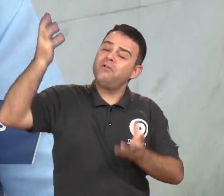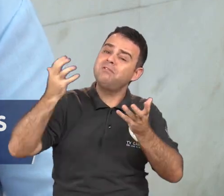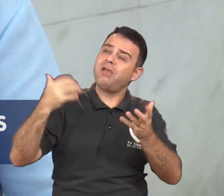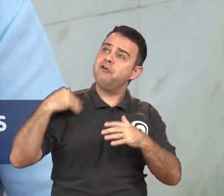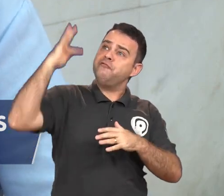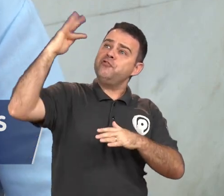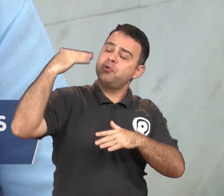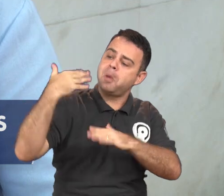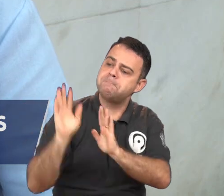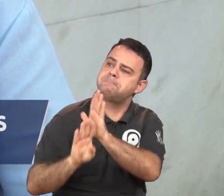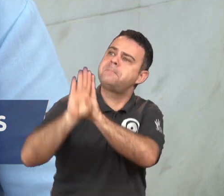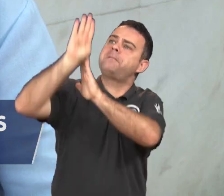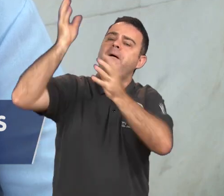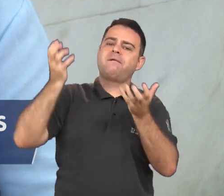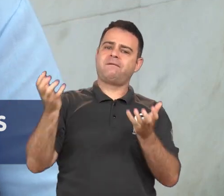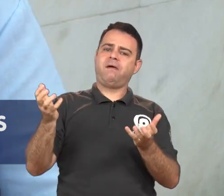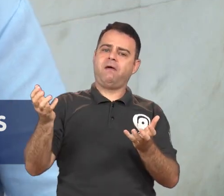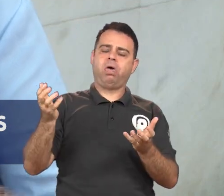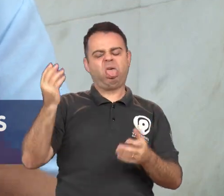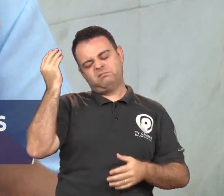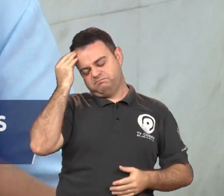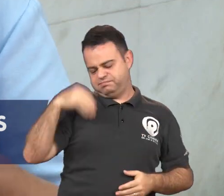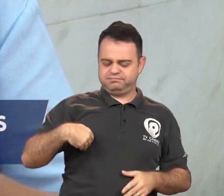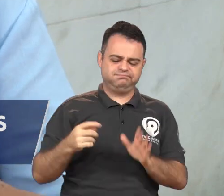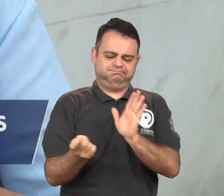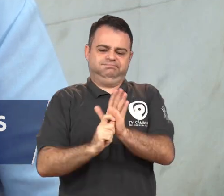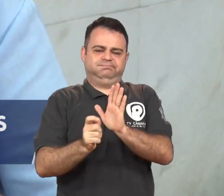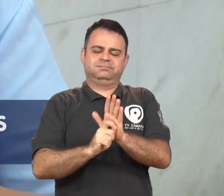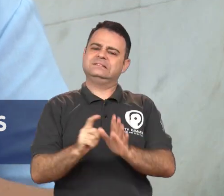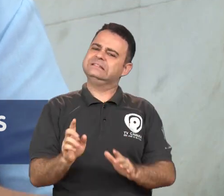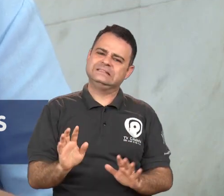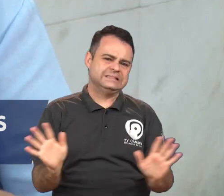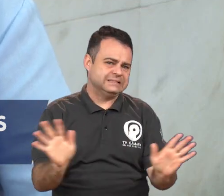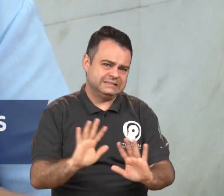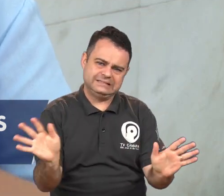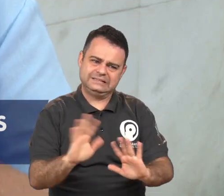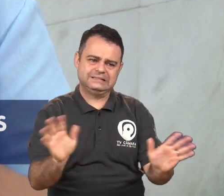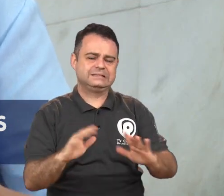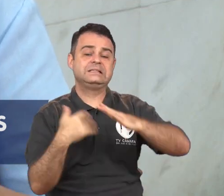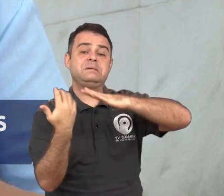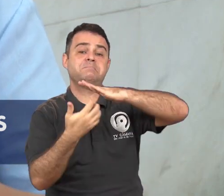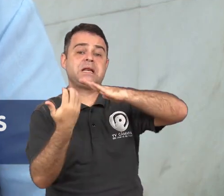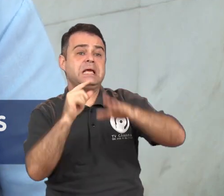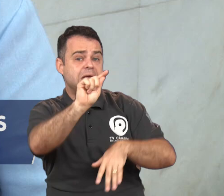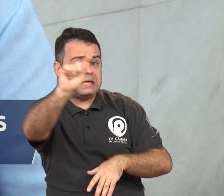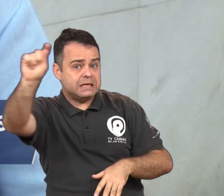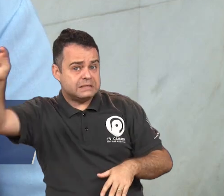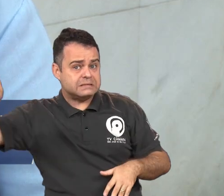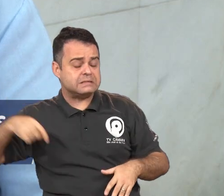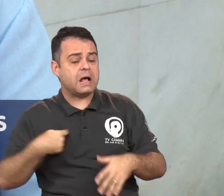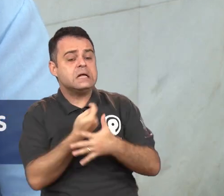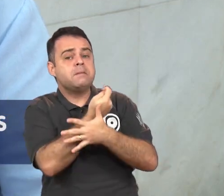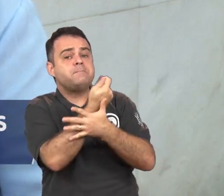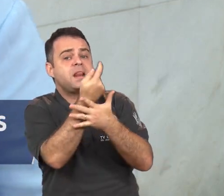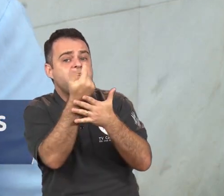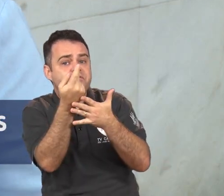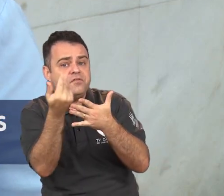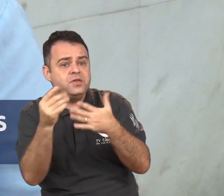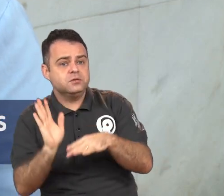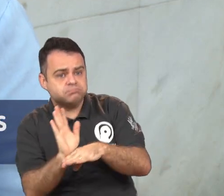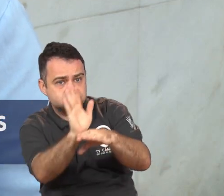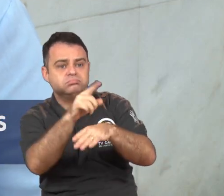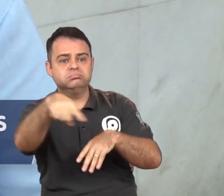diferente. Então, nesse projeto, a gente busca dar incentivos para as empresas para que elas contratem, não